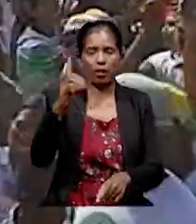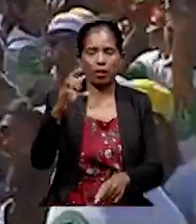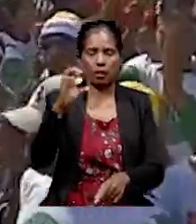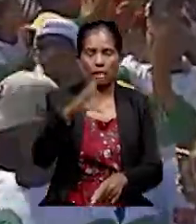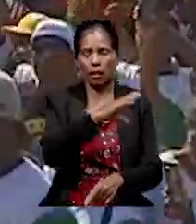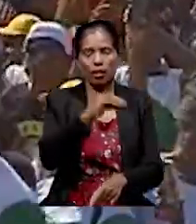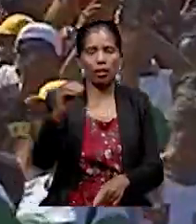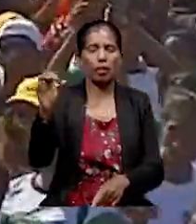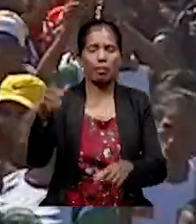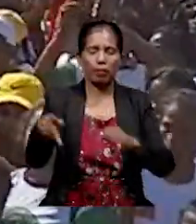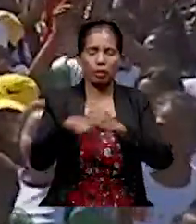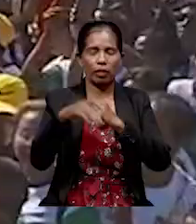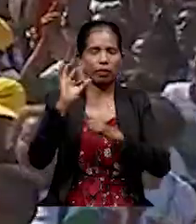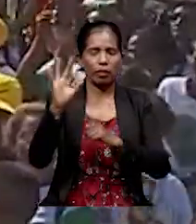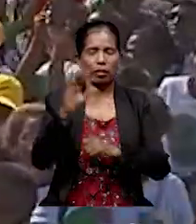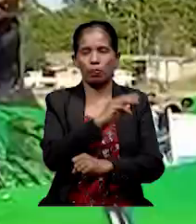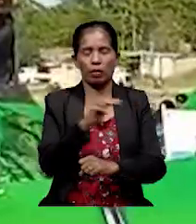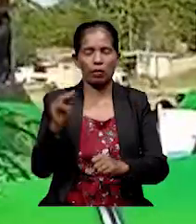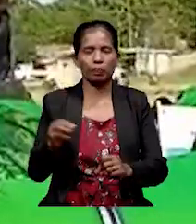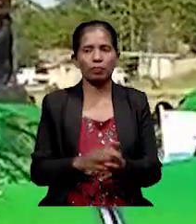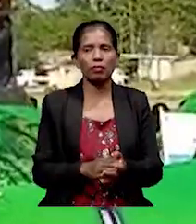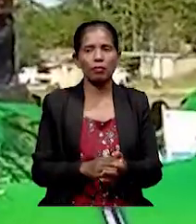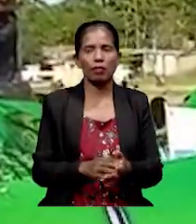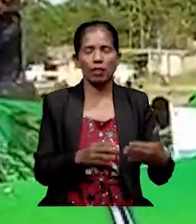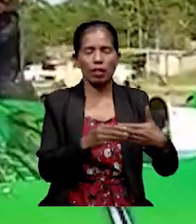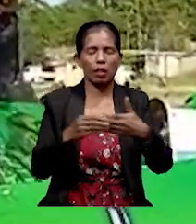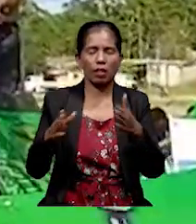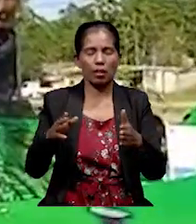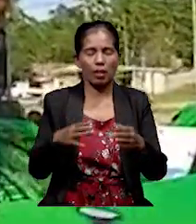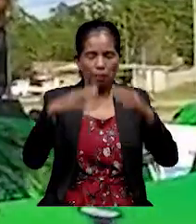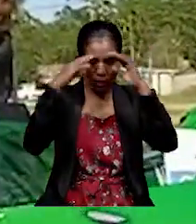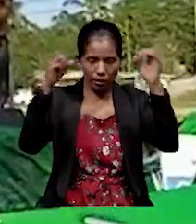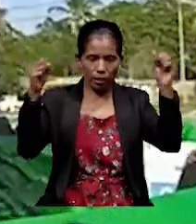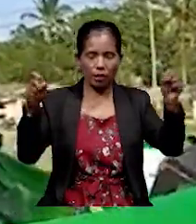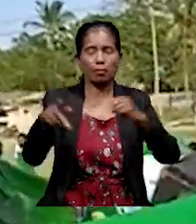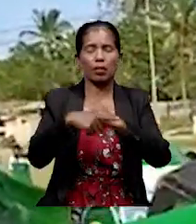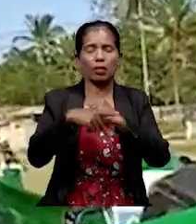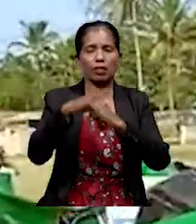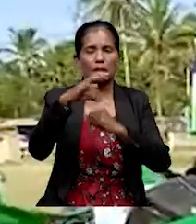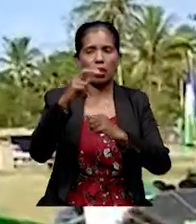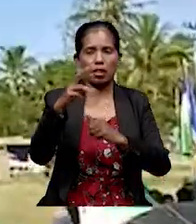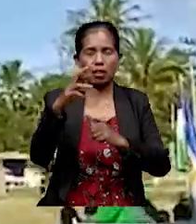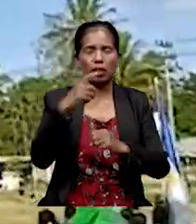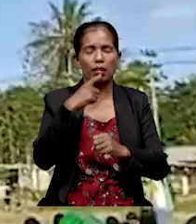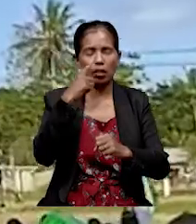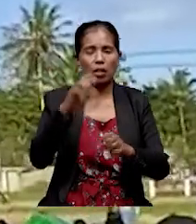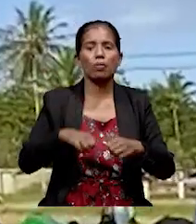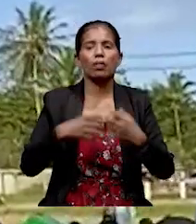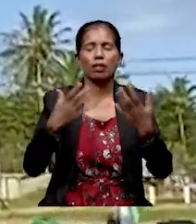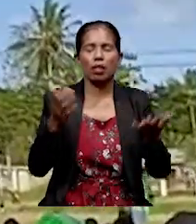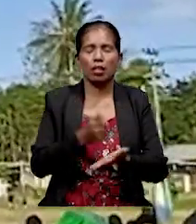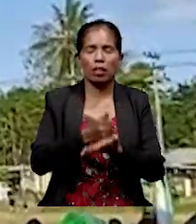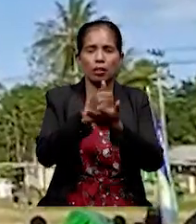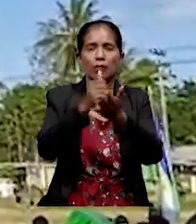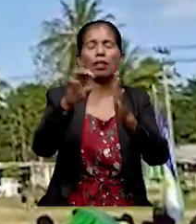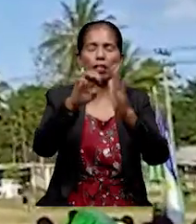no Seluctan. E a Bibangne, líder nacional no dar presidente Partido Sinerte, Kairala Sana Guzmão Hateten, o insa atu salva